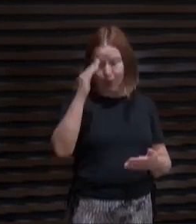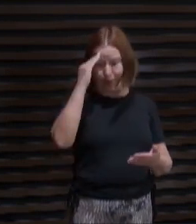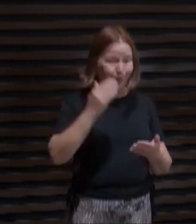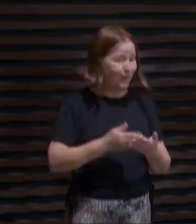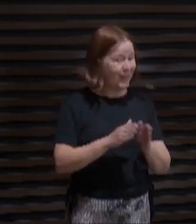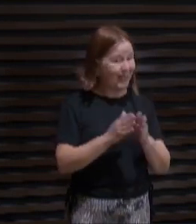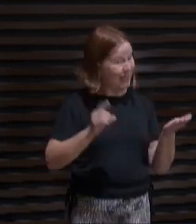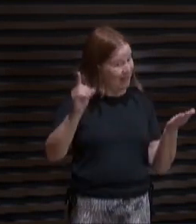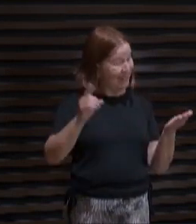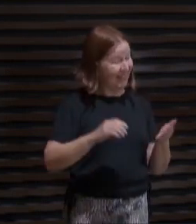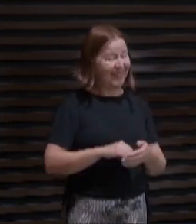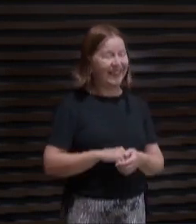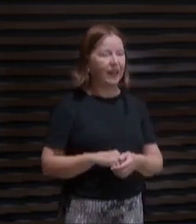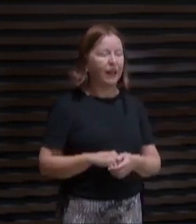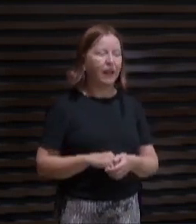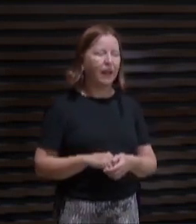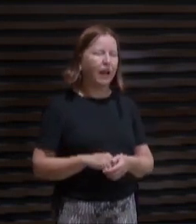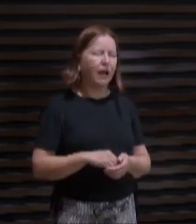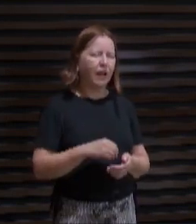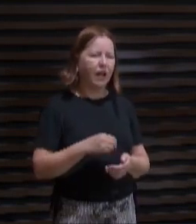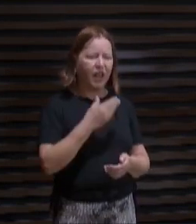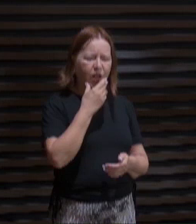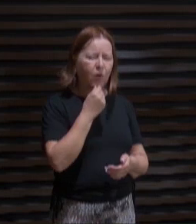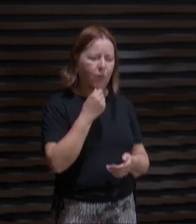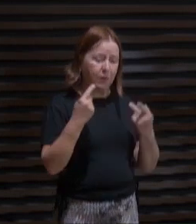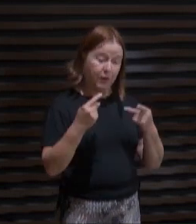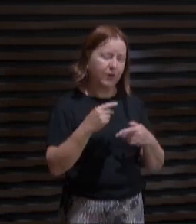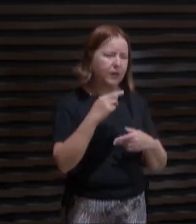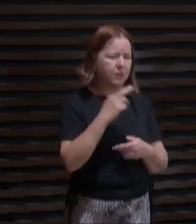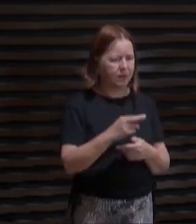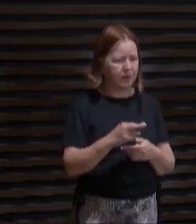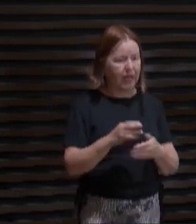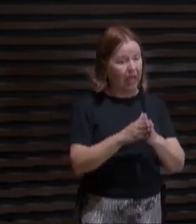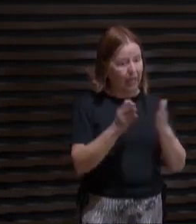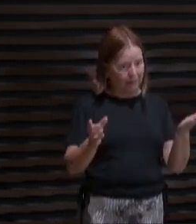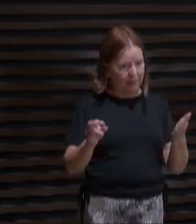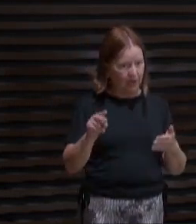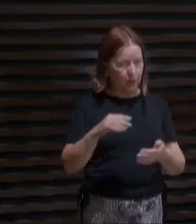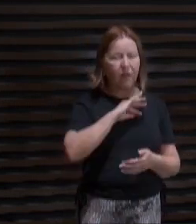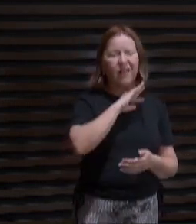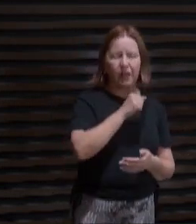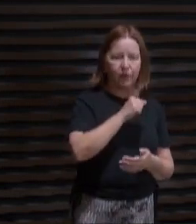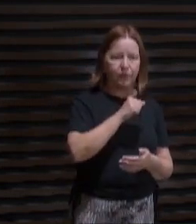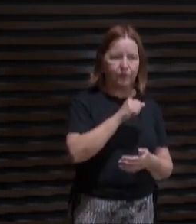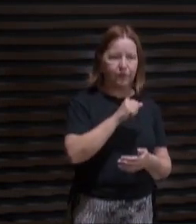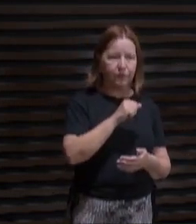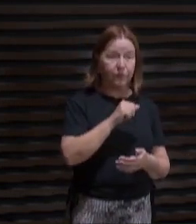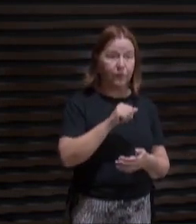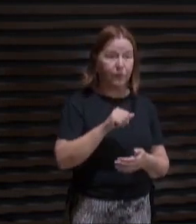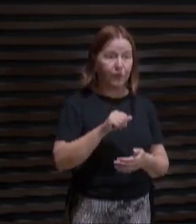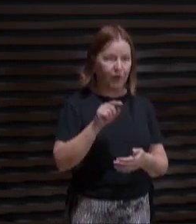Aí ele disse assim: meu caro, a Bíblia é como um leão. Você abre a jaula